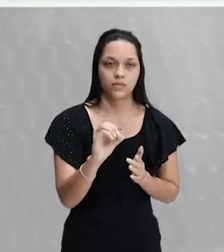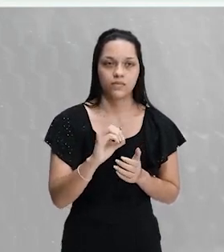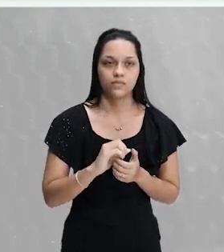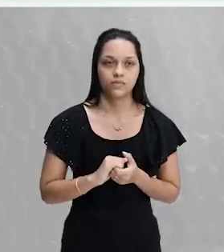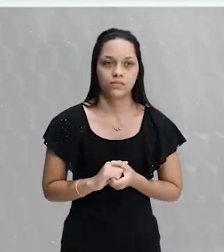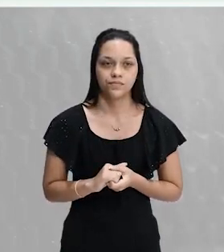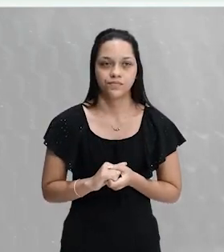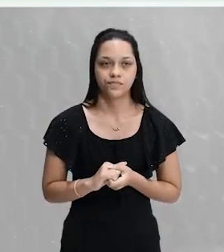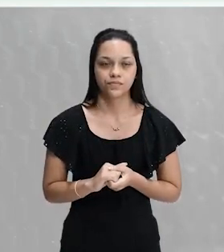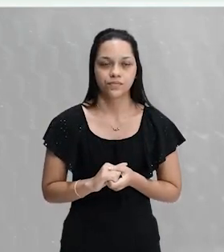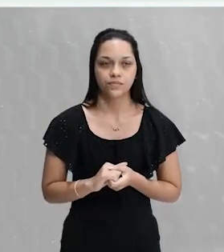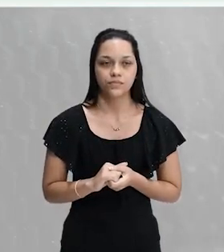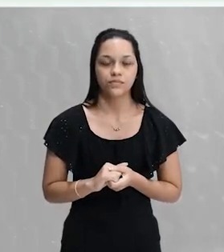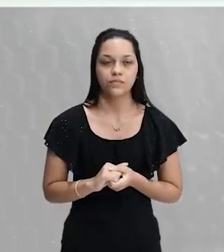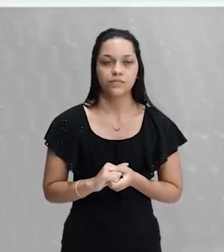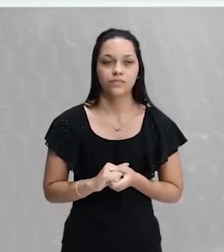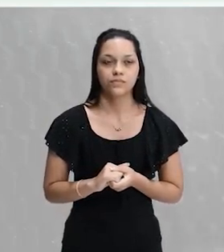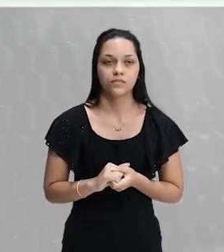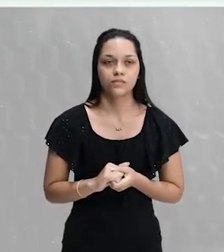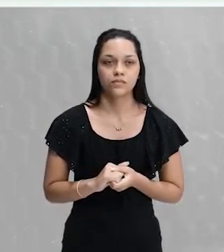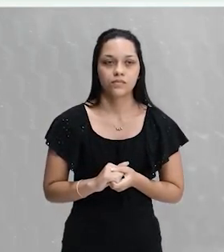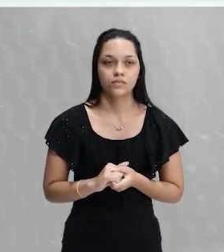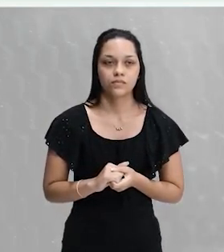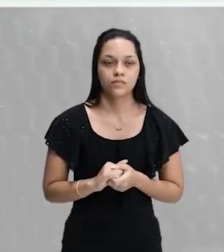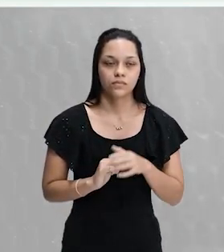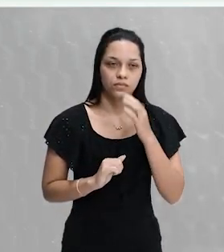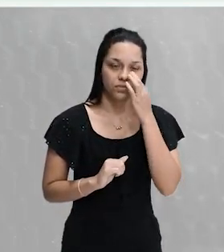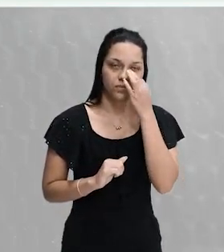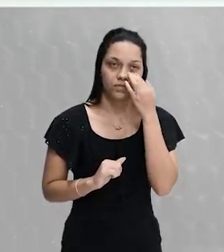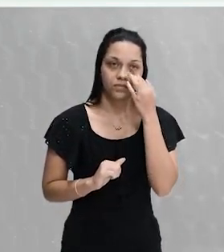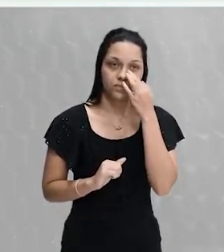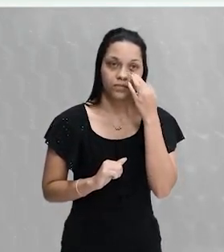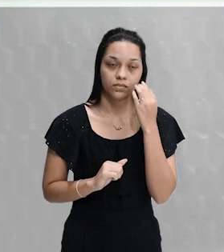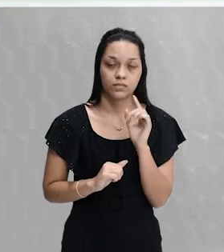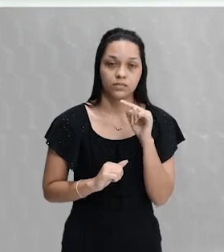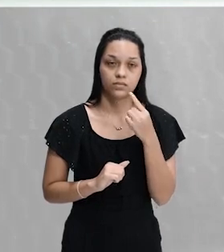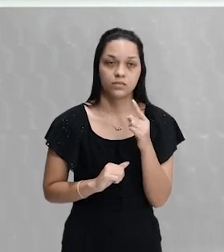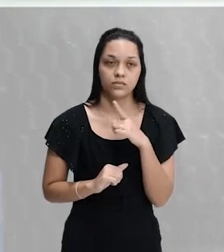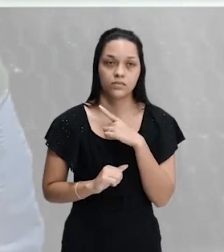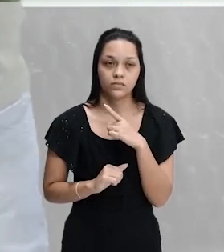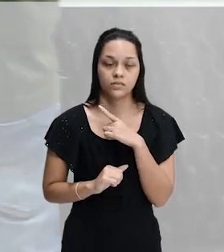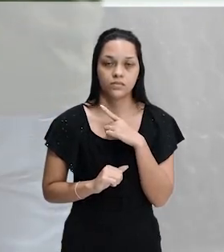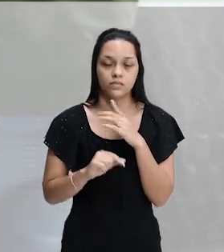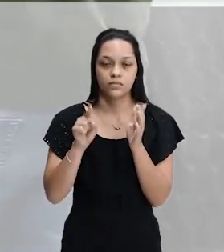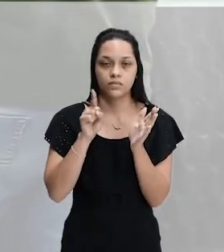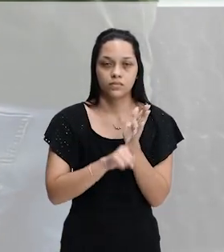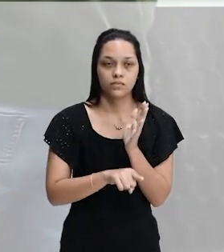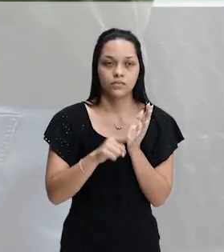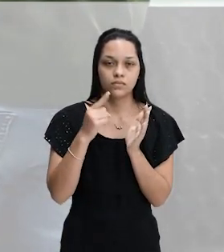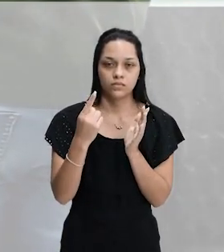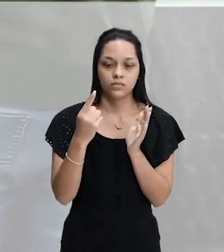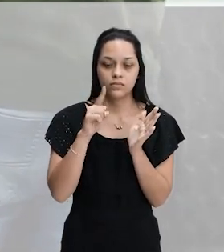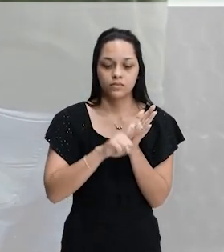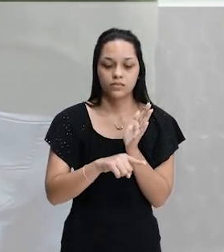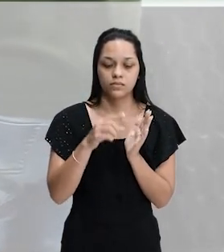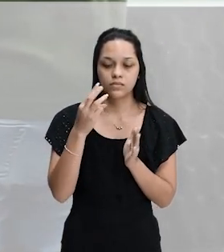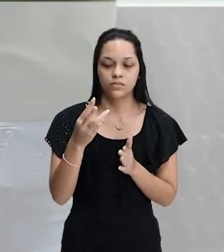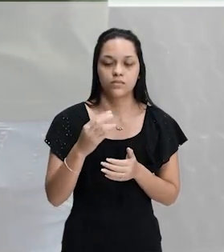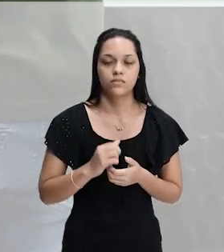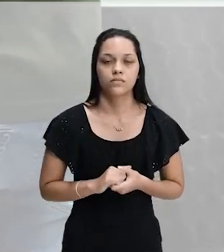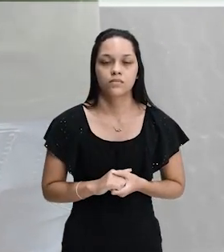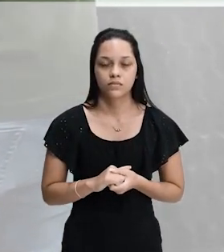Ponto coincide com o eixo x. Certo? Depois nós temos o ponto menos 1 e menos